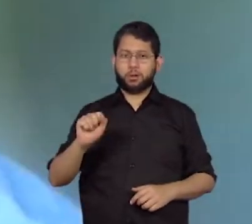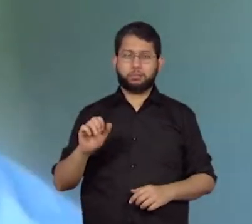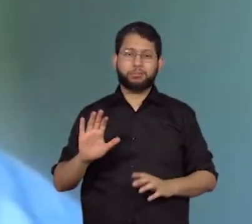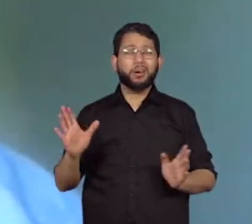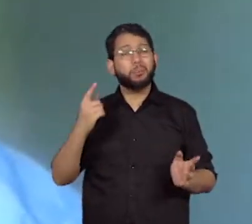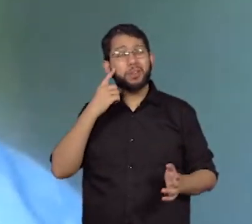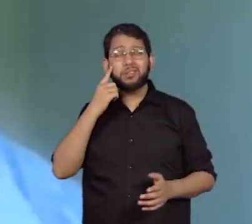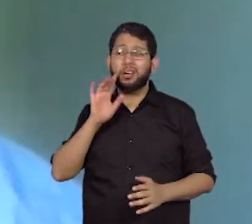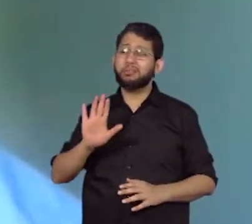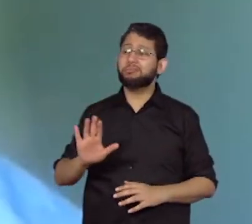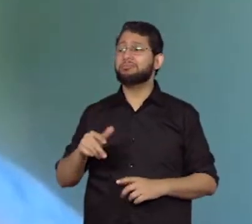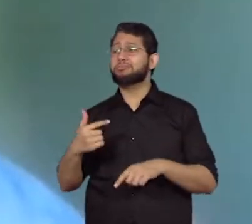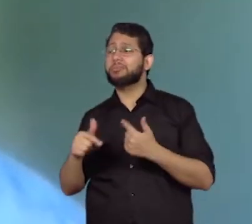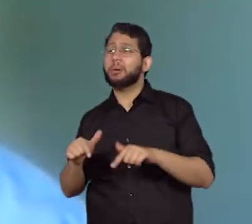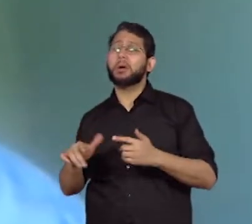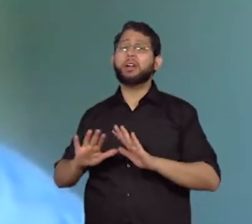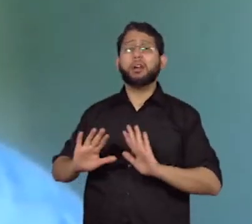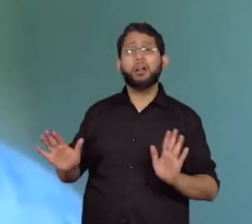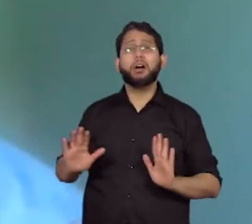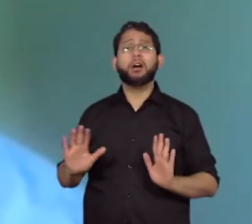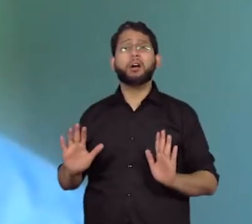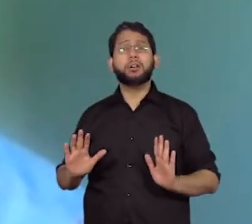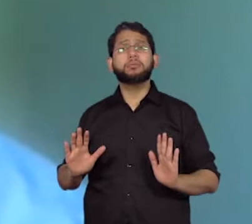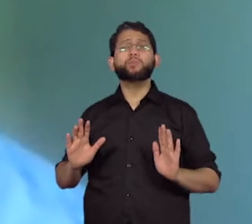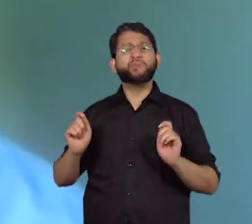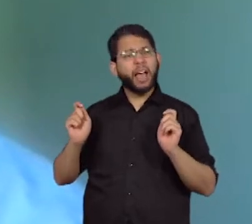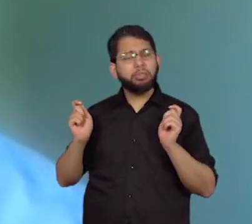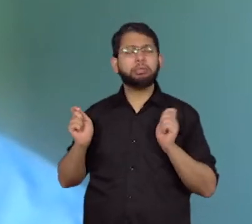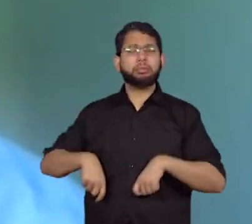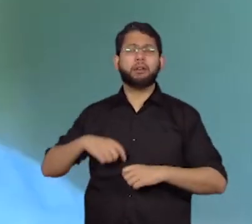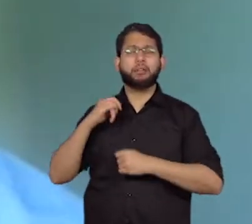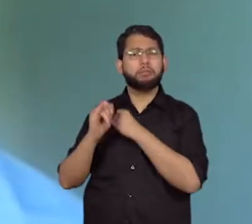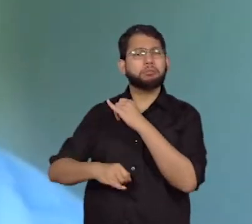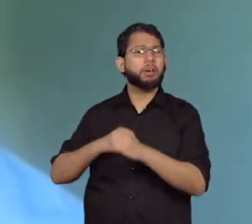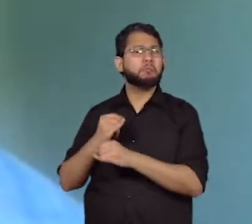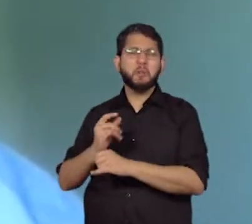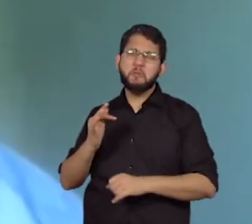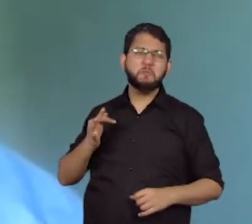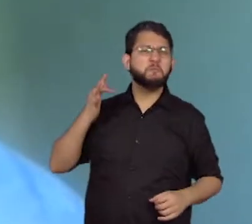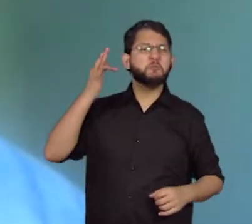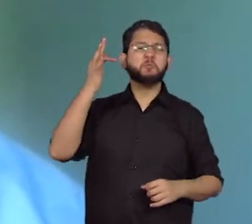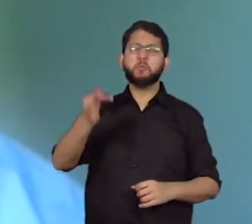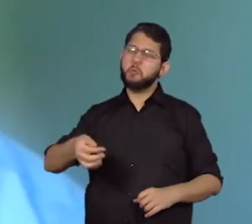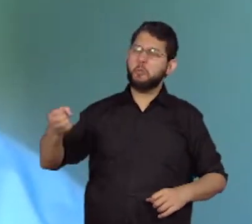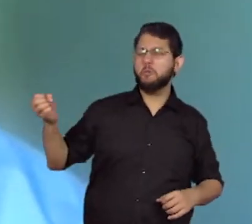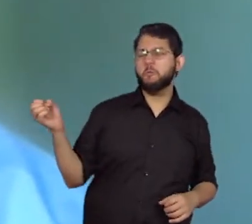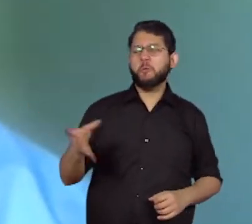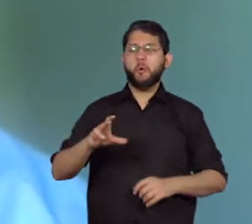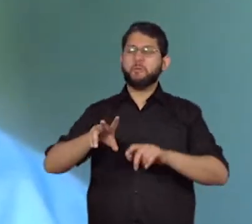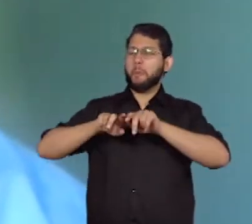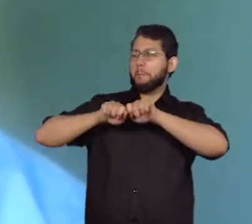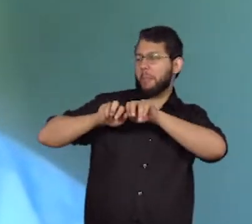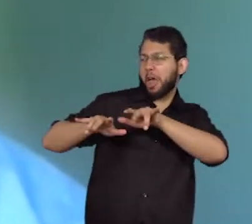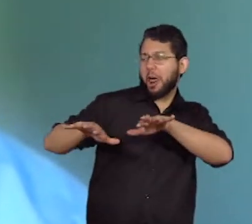que ali, eu realmente acreditava que a internet ia ser muito disruptiva para a mídia